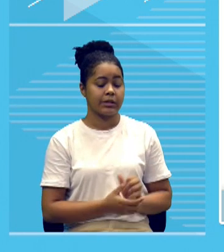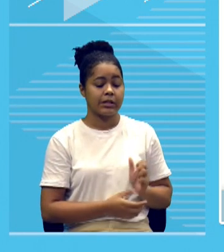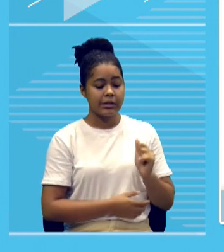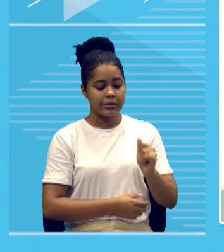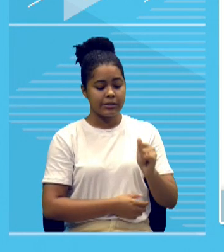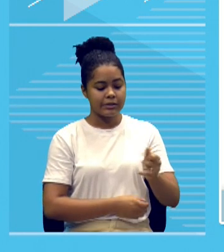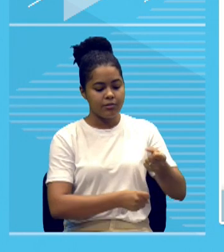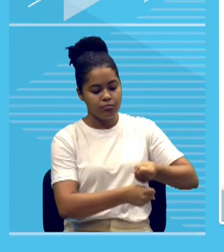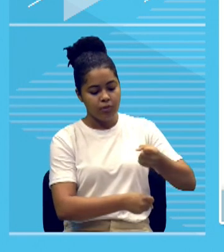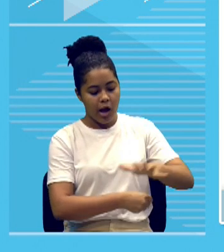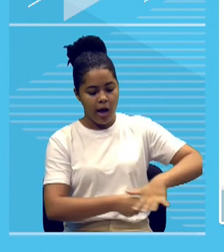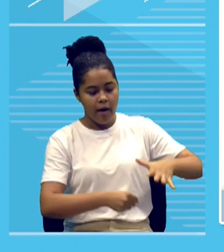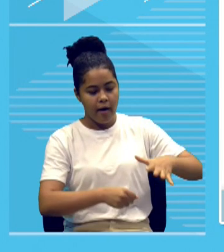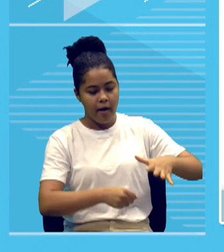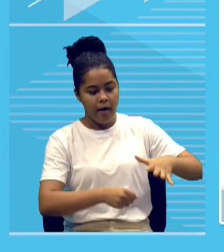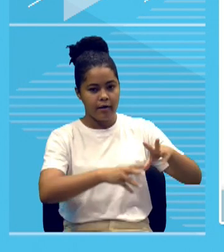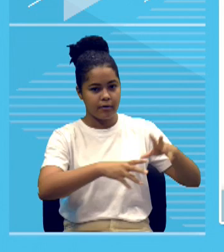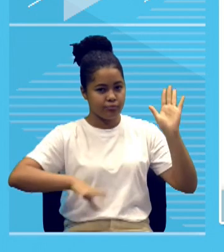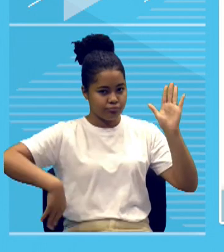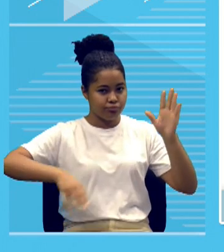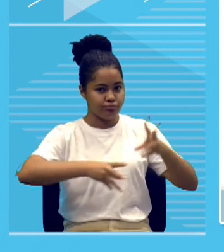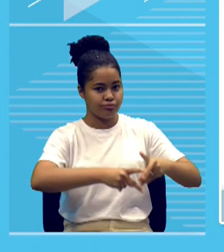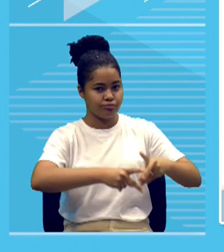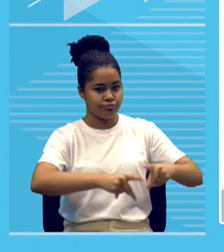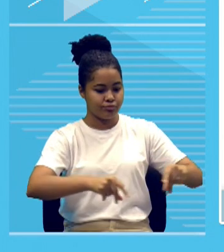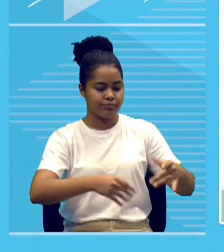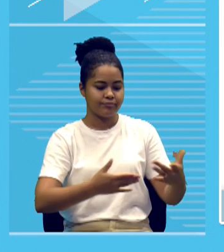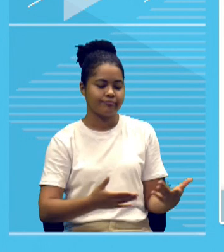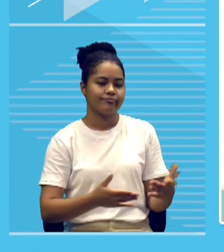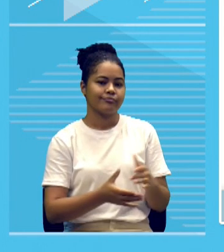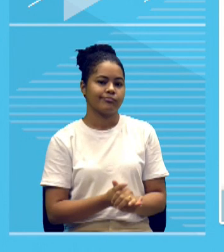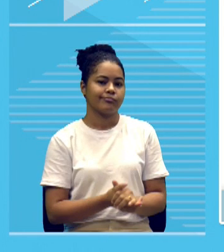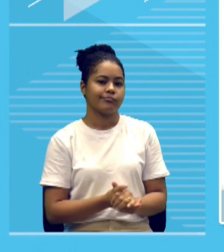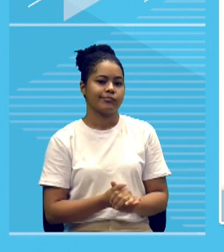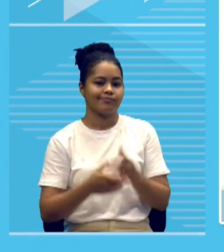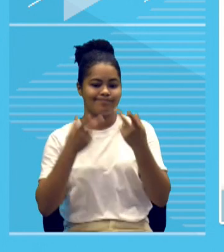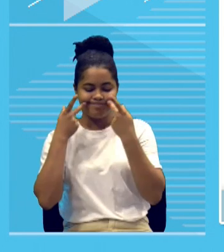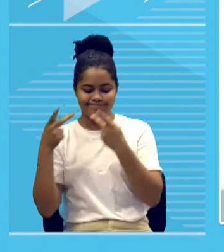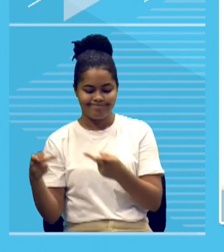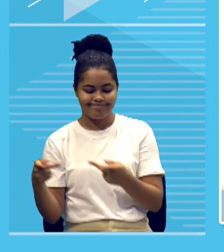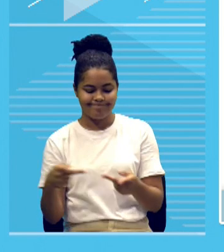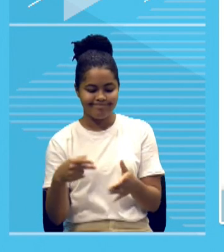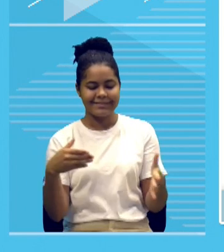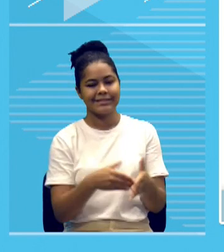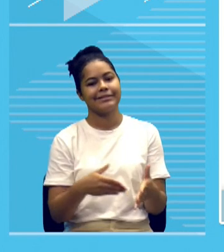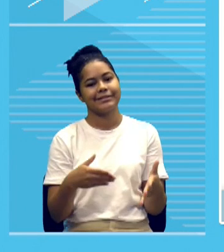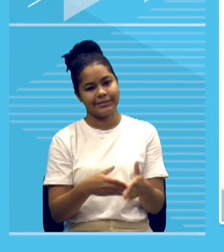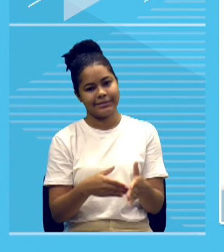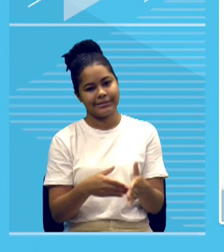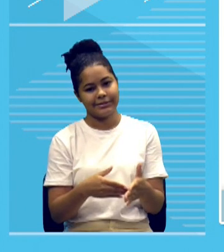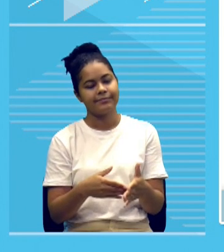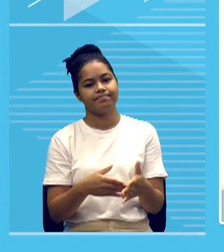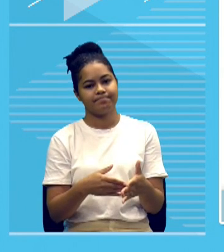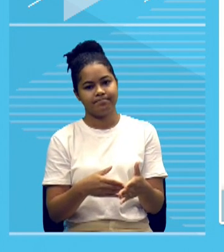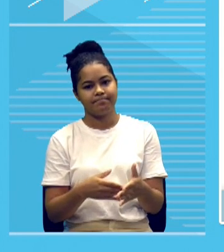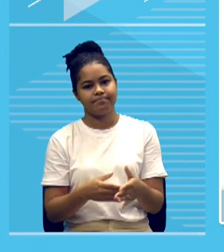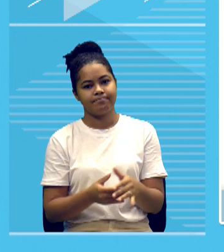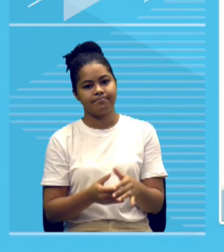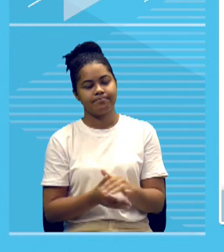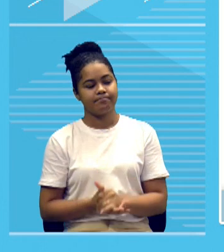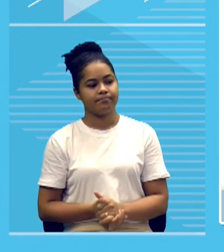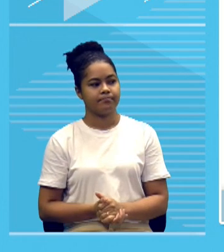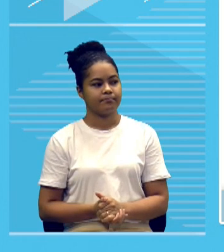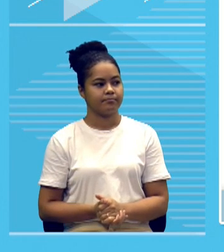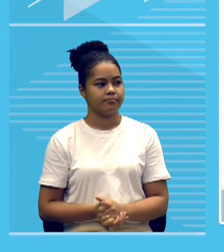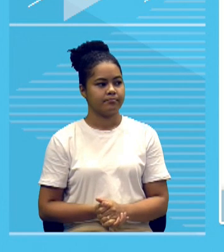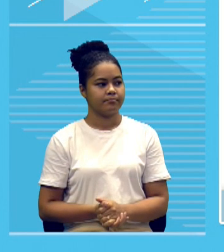consequentemente a praia fica isolada e pronto colocaram a região fica no Brasil encaixou perfeitamente